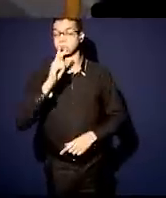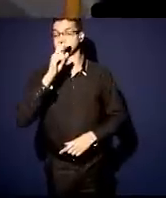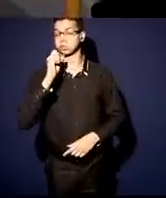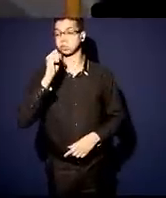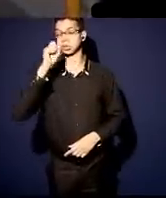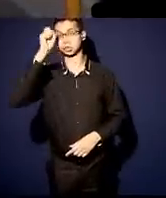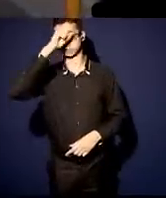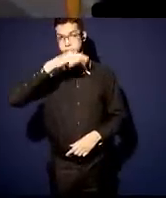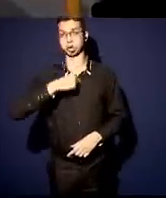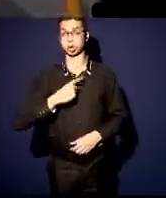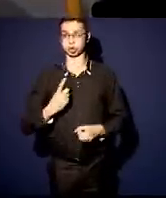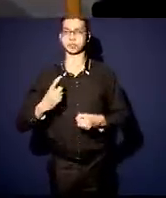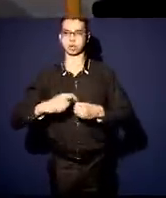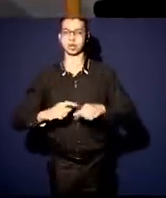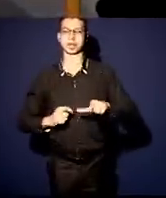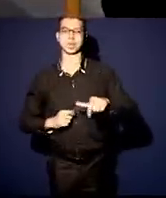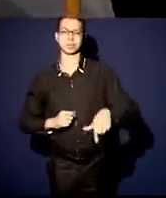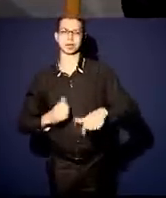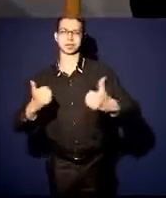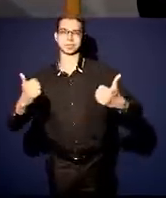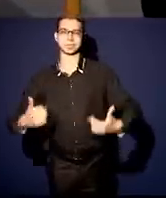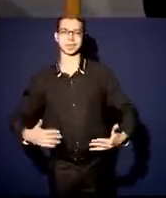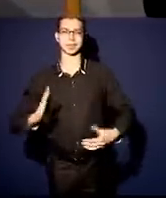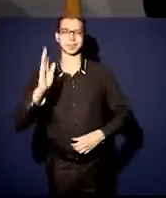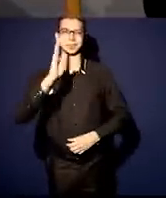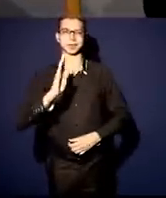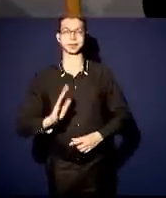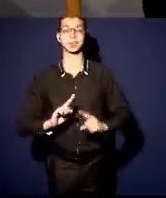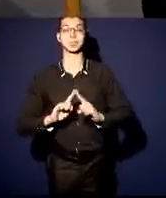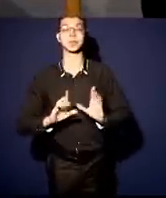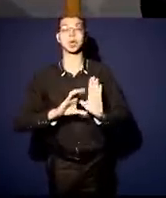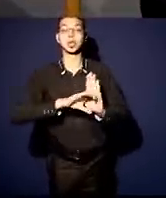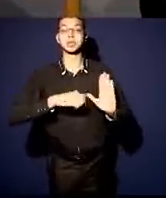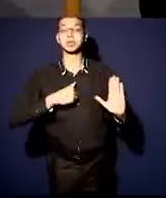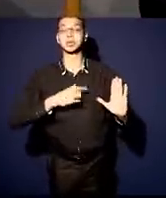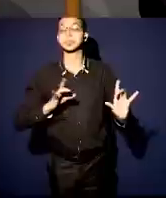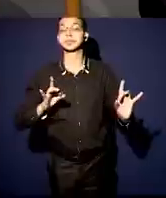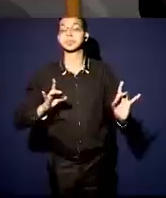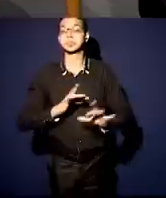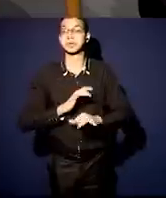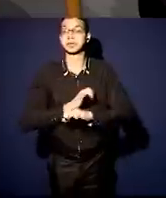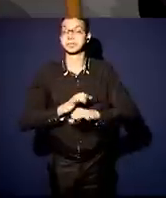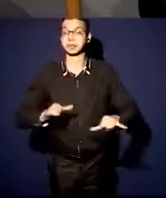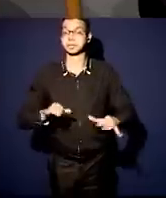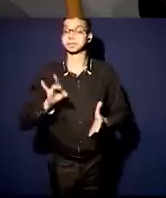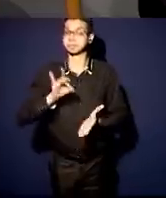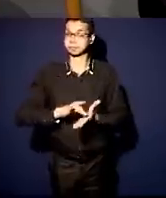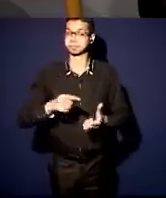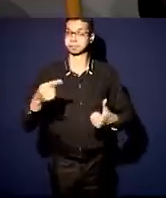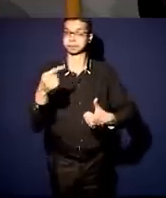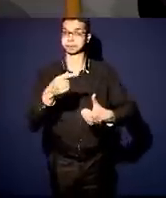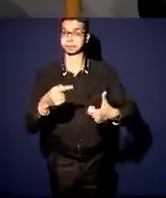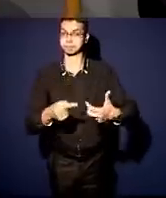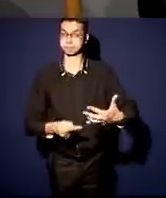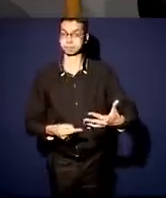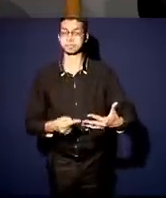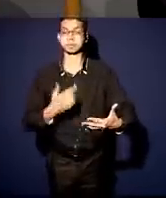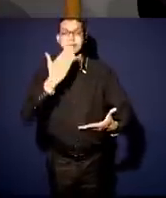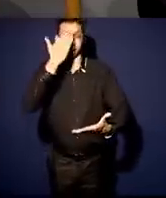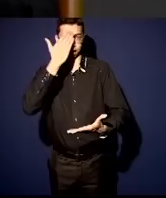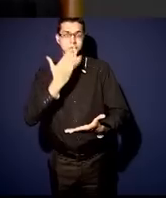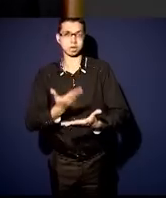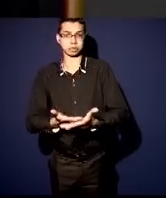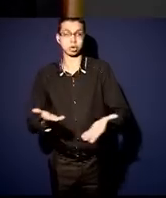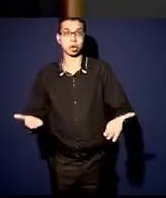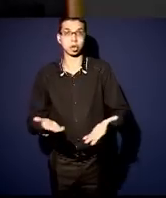Brasil. Eu só queria terminar esse conceito de que todos os fatores levam a crer que a precificação de